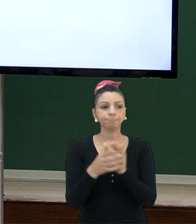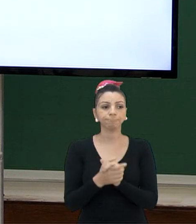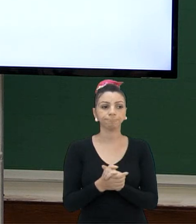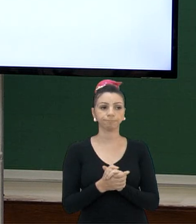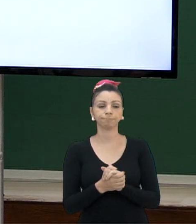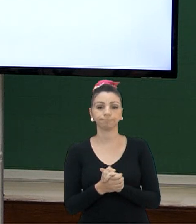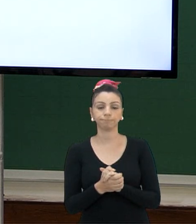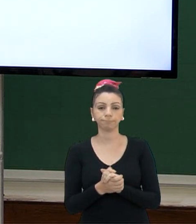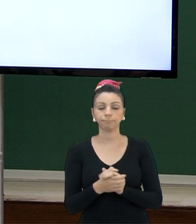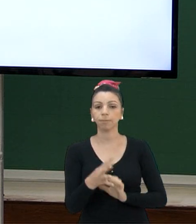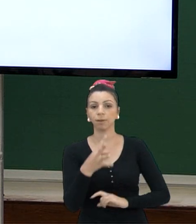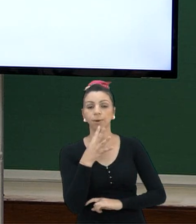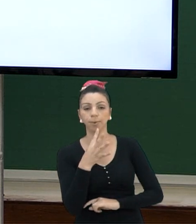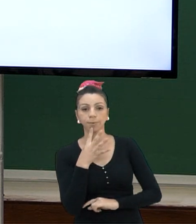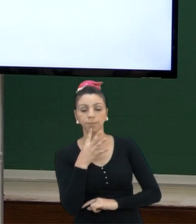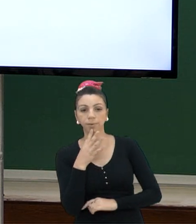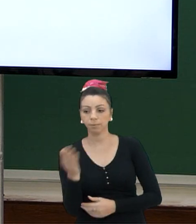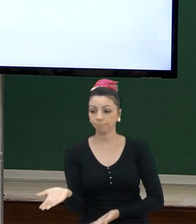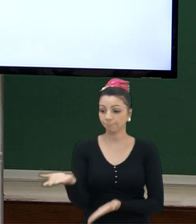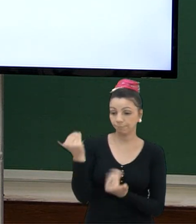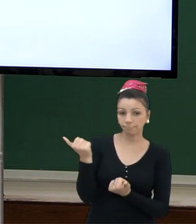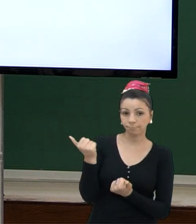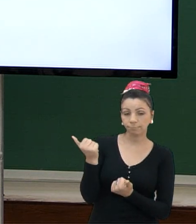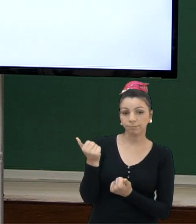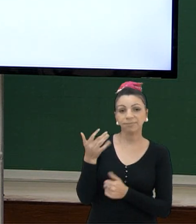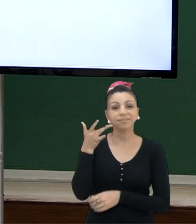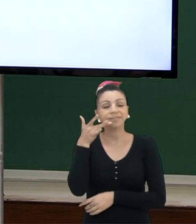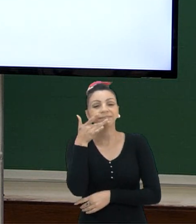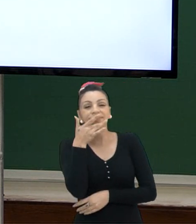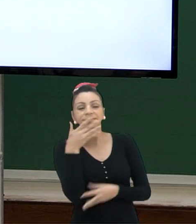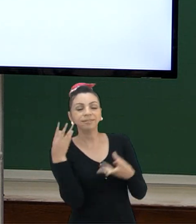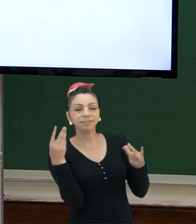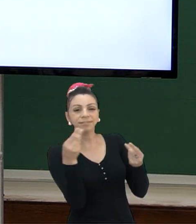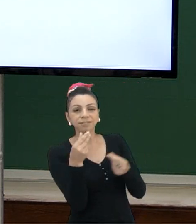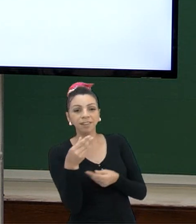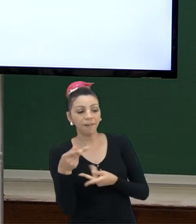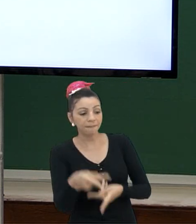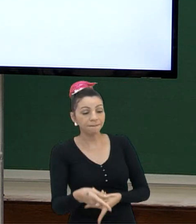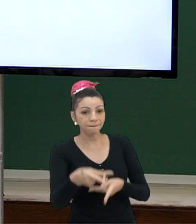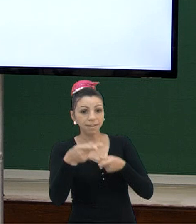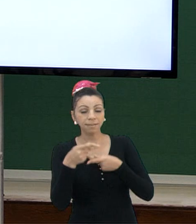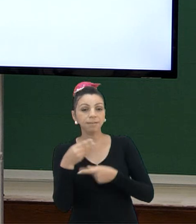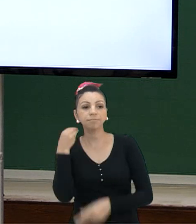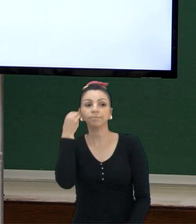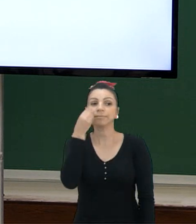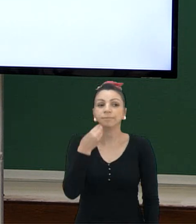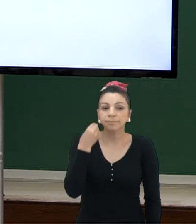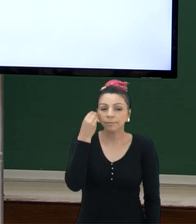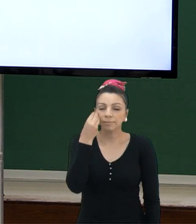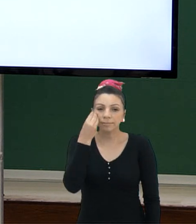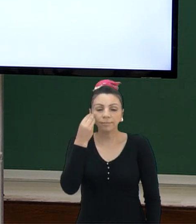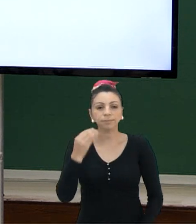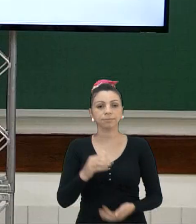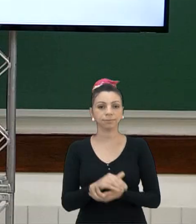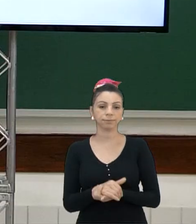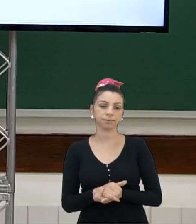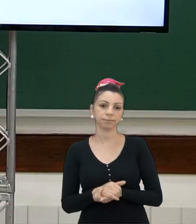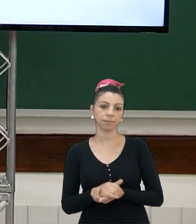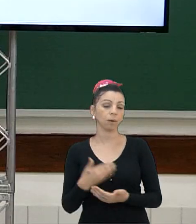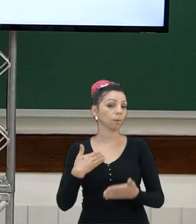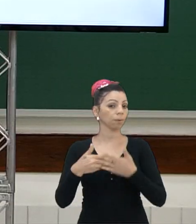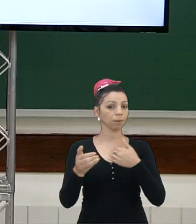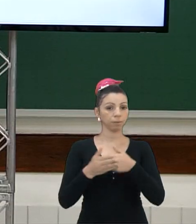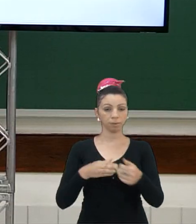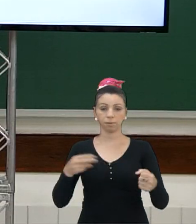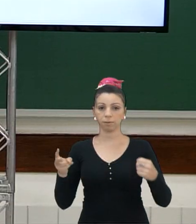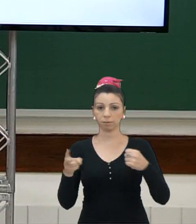Então, ó, conheça, venha, desfrute, visite, experimente e assim por diante. Qualquer